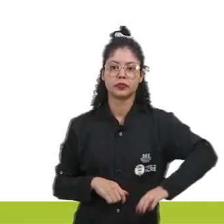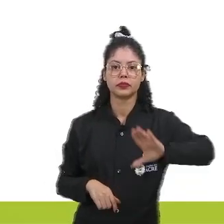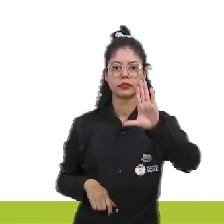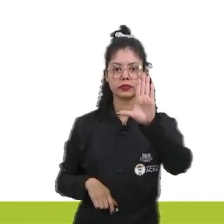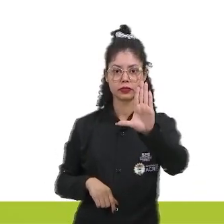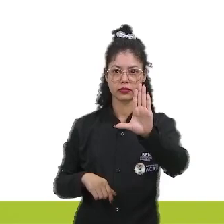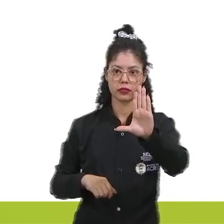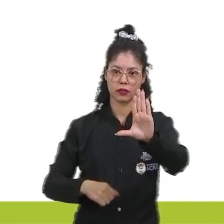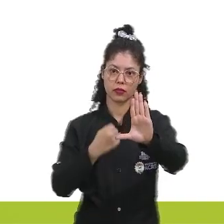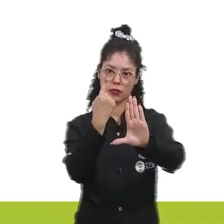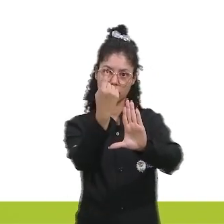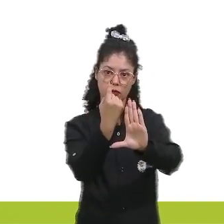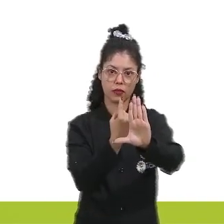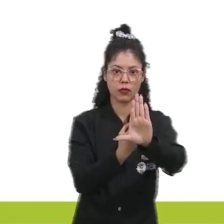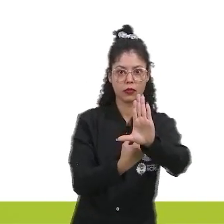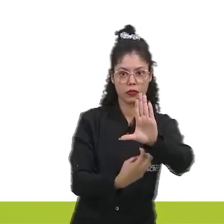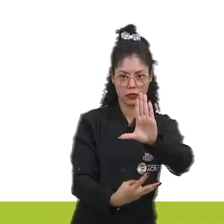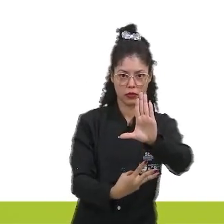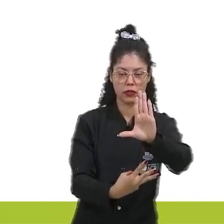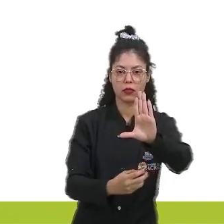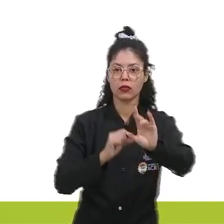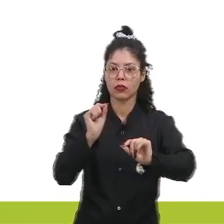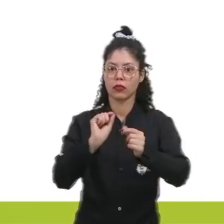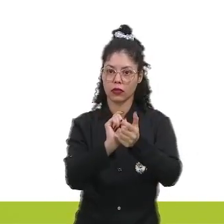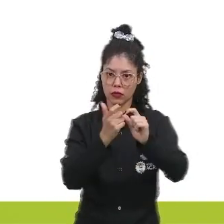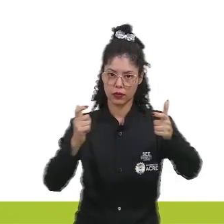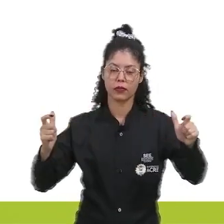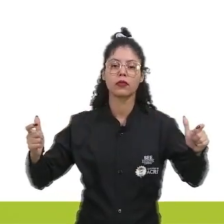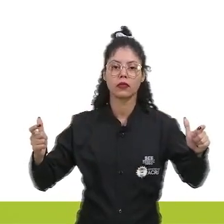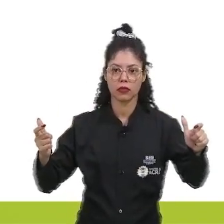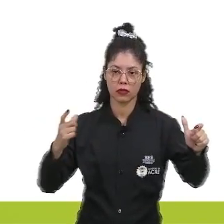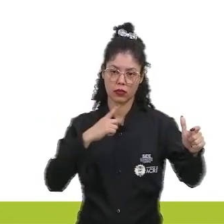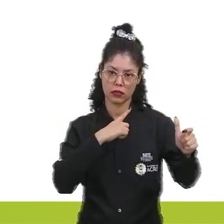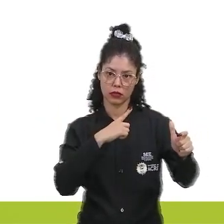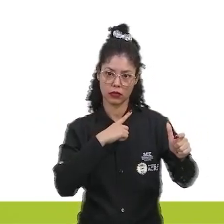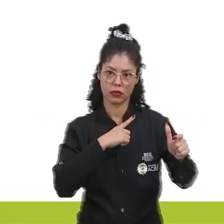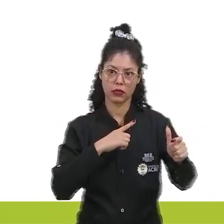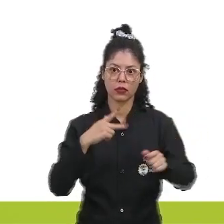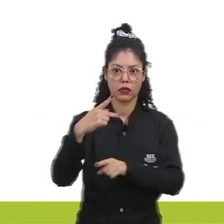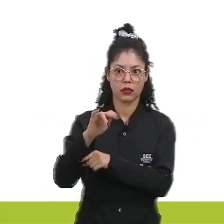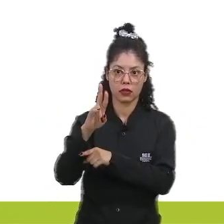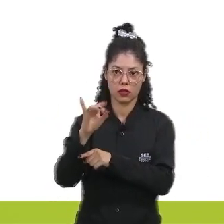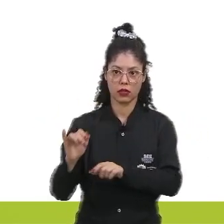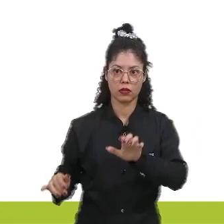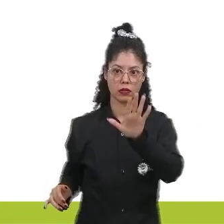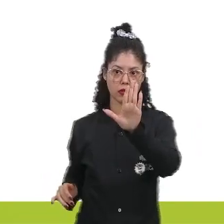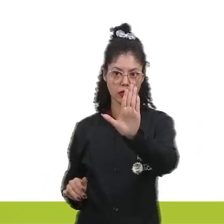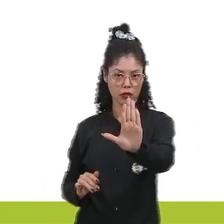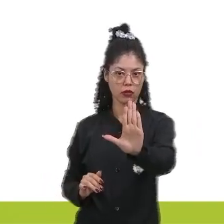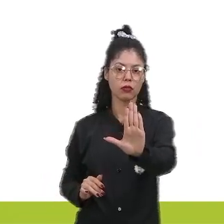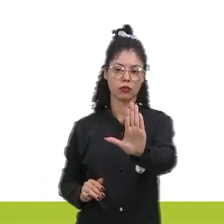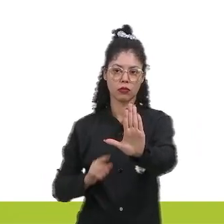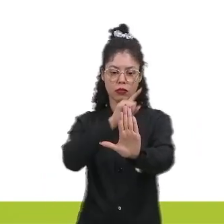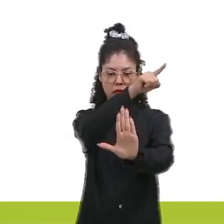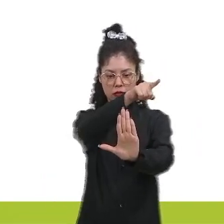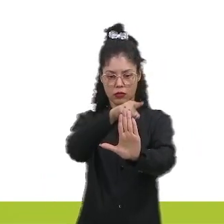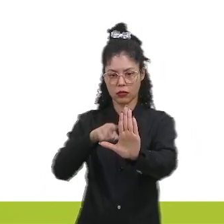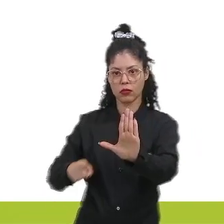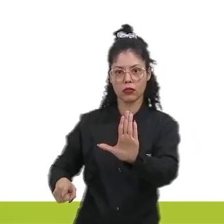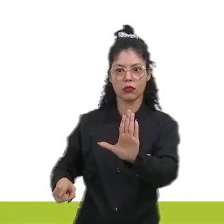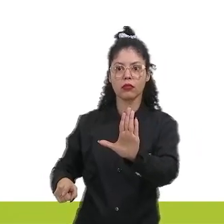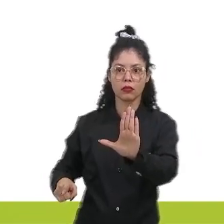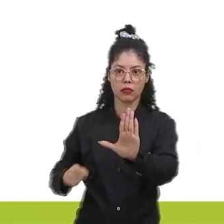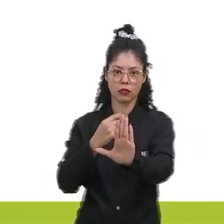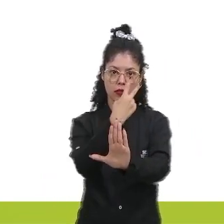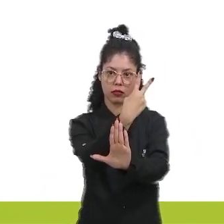Tudo bem? Cortou os quadrantes ímpares, a gente chama de função crescente. Cortou os quadrantes pares, olha a dica aí, ó. Cortou os quadrantes pares,